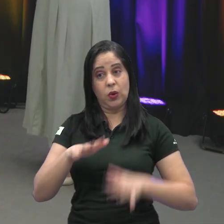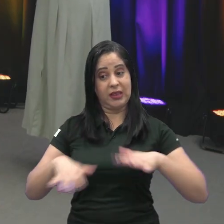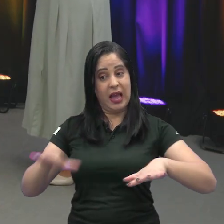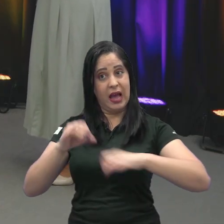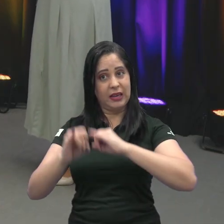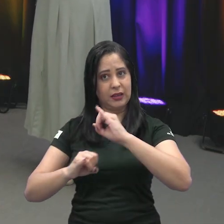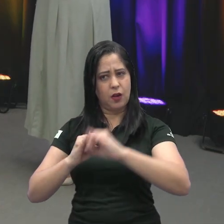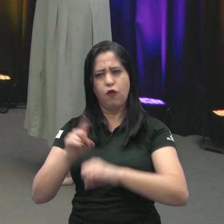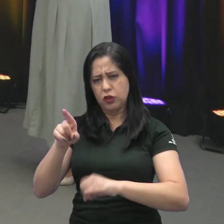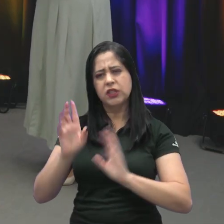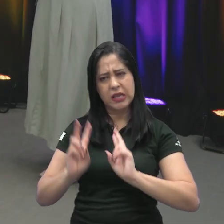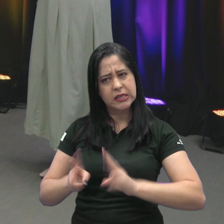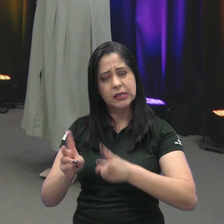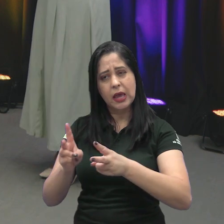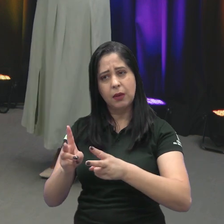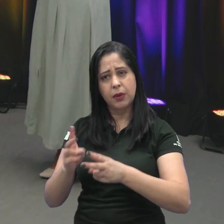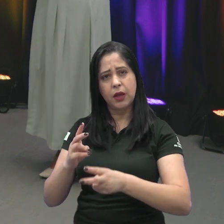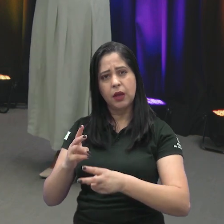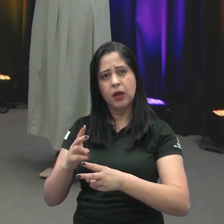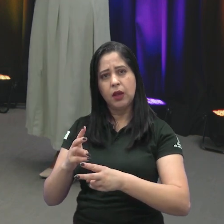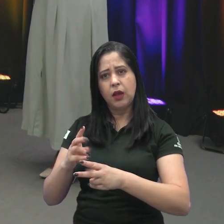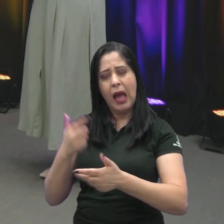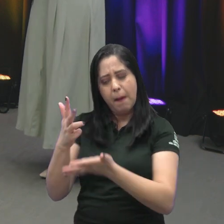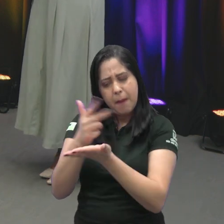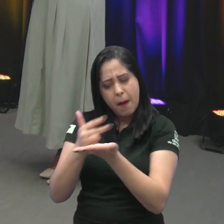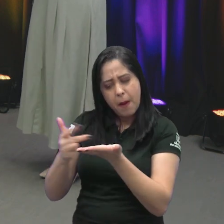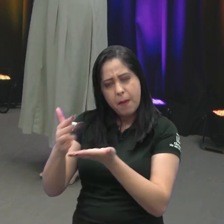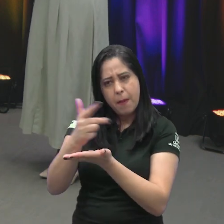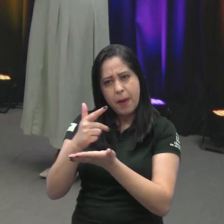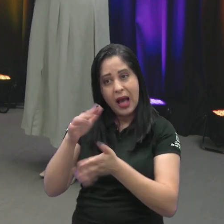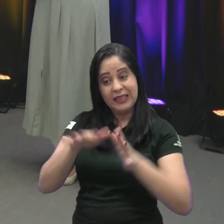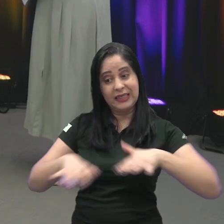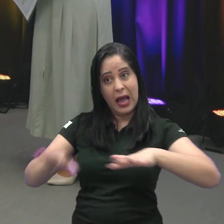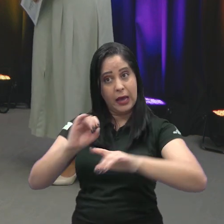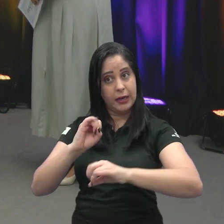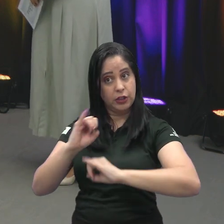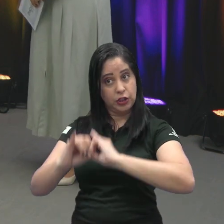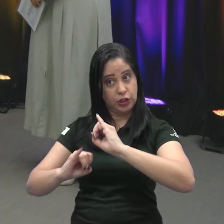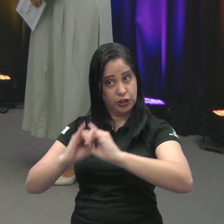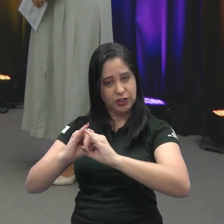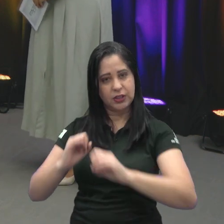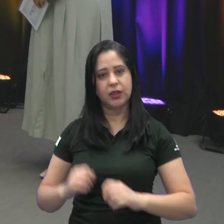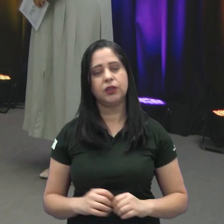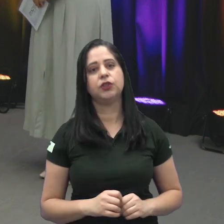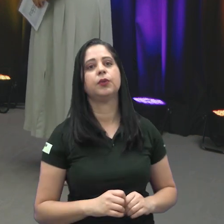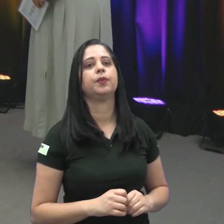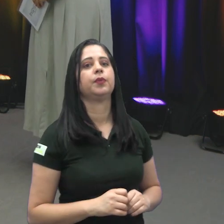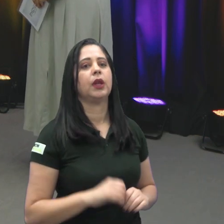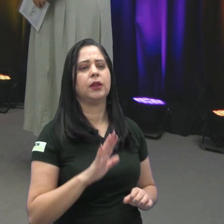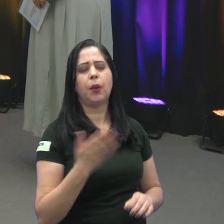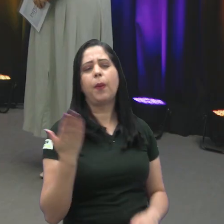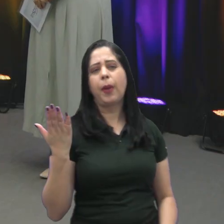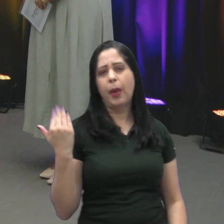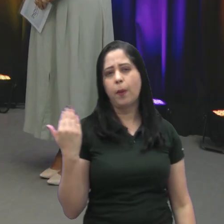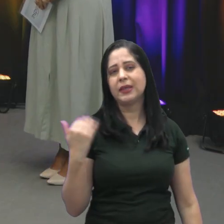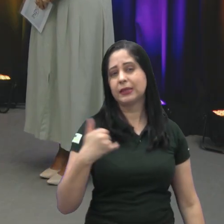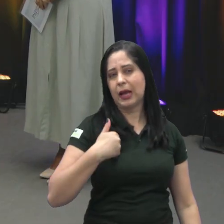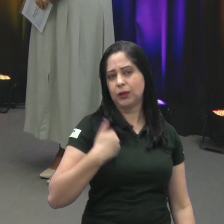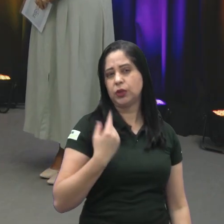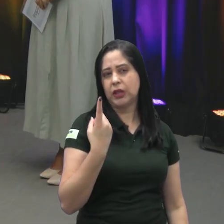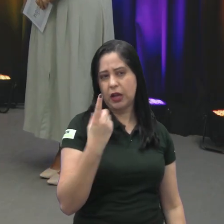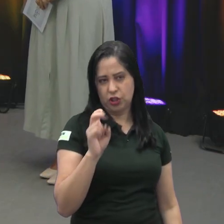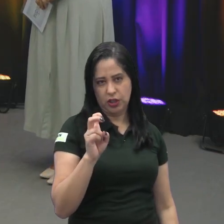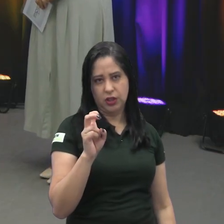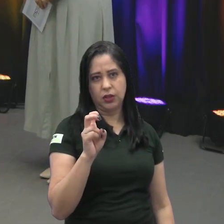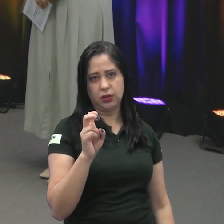Você sempre foi esse artista digital ou você esteve em outra vertente artística? Eu comecei bem cedo, né? Com 15